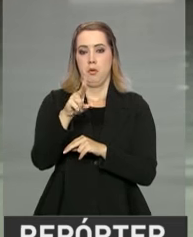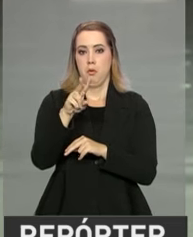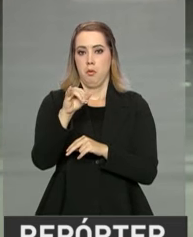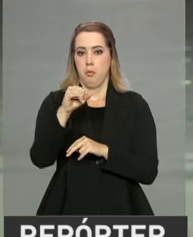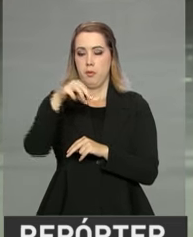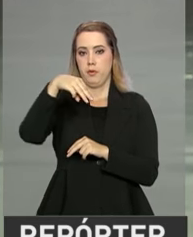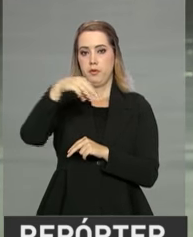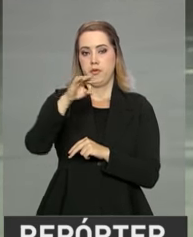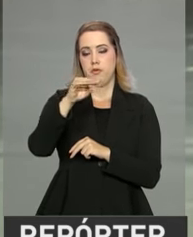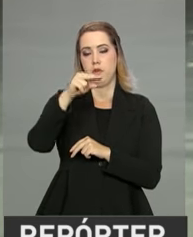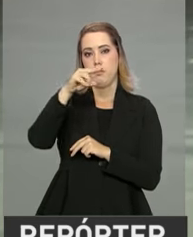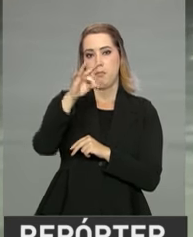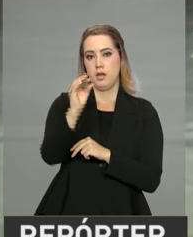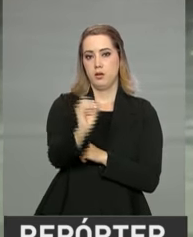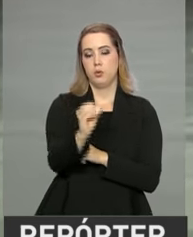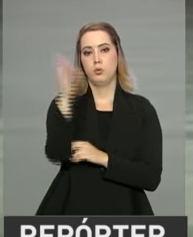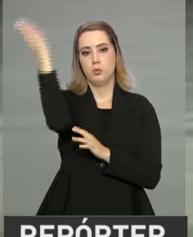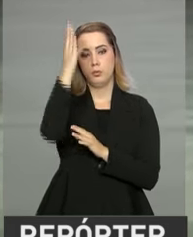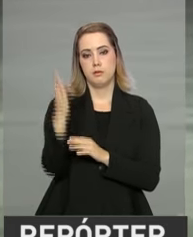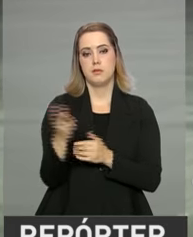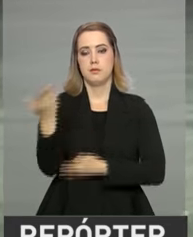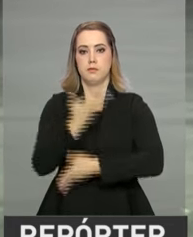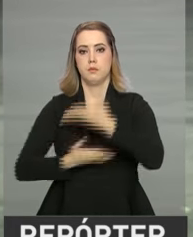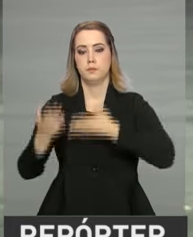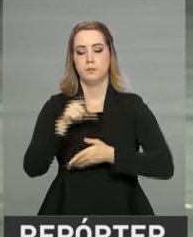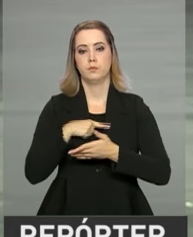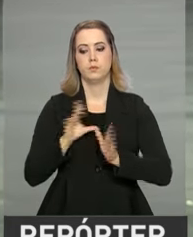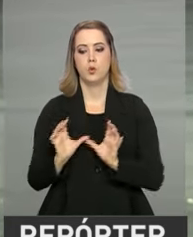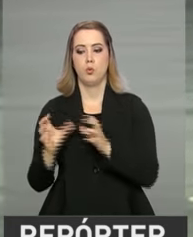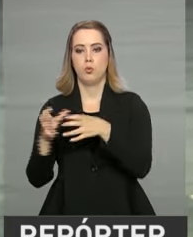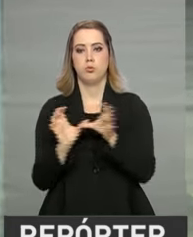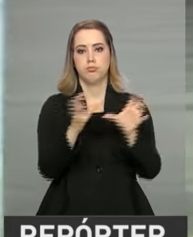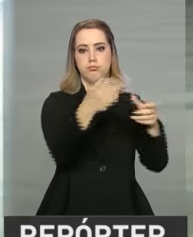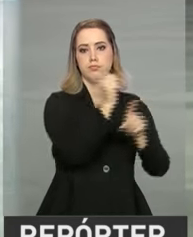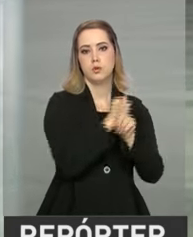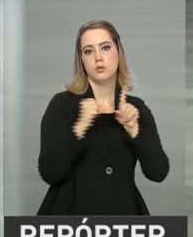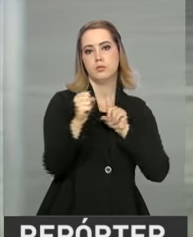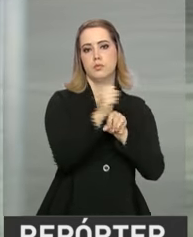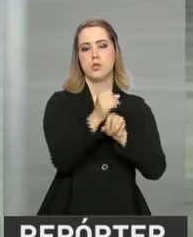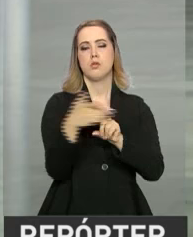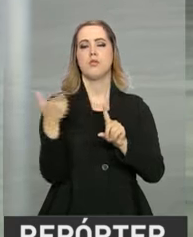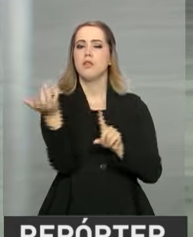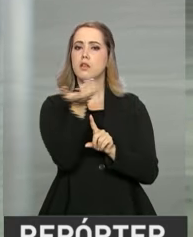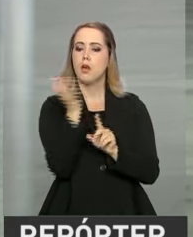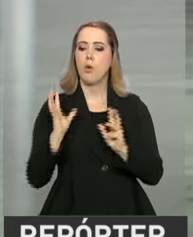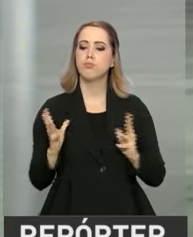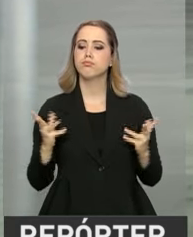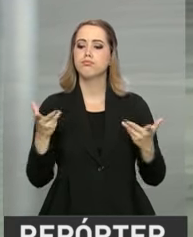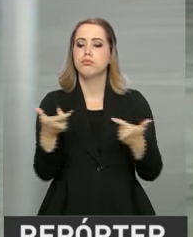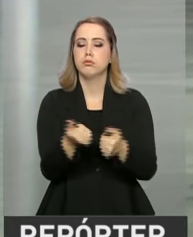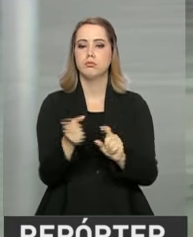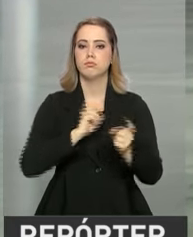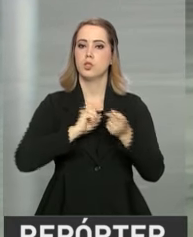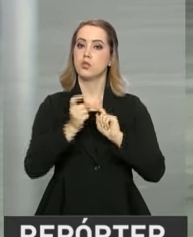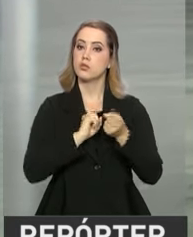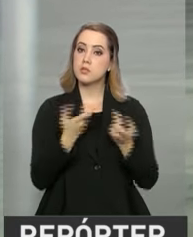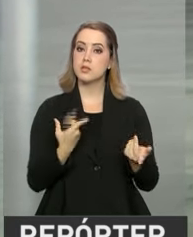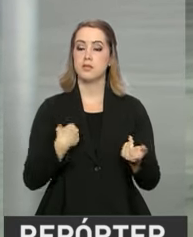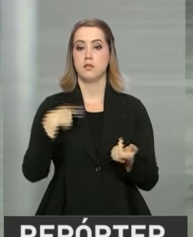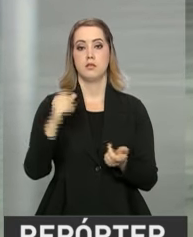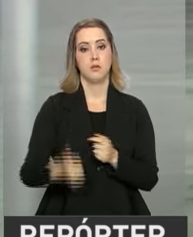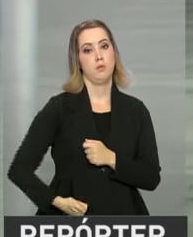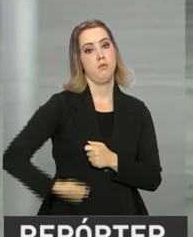2001 com o objetivo de mobilizar diversos setores da sociedade em busca da excelência em gestão e de melhorar a